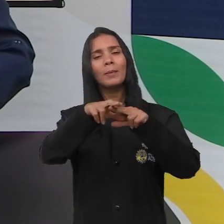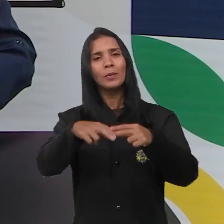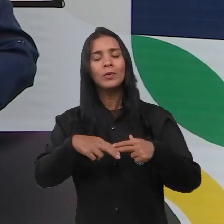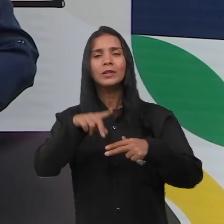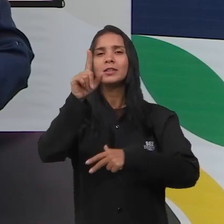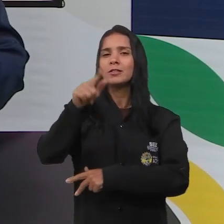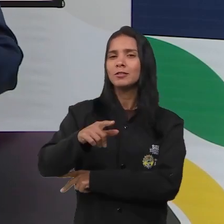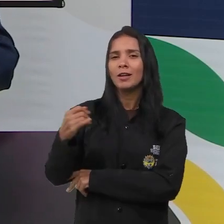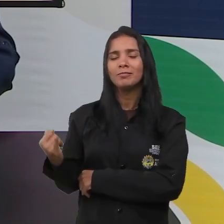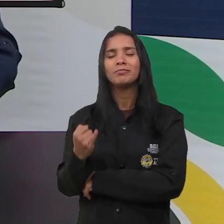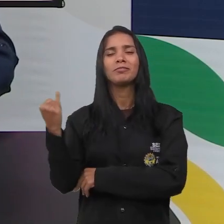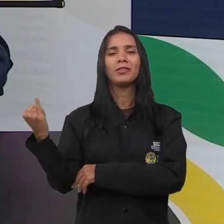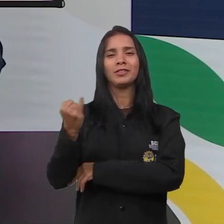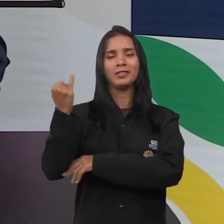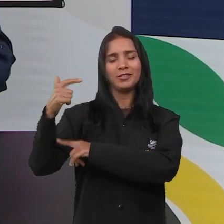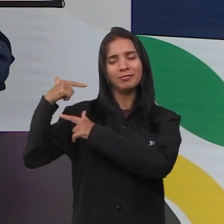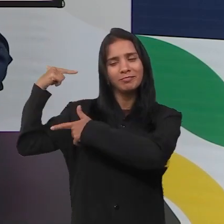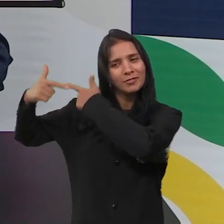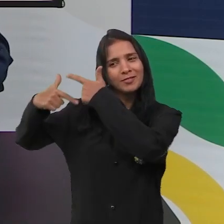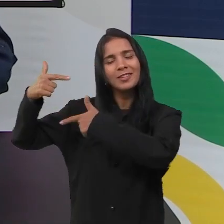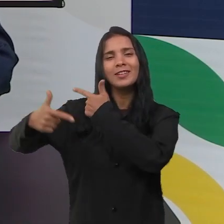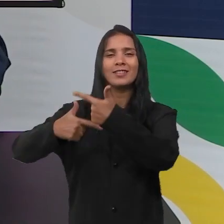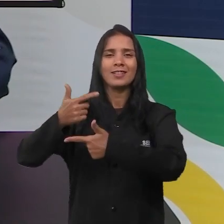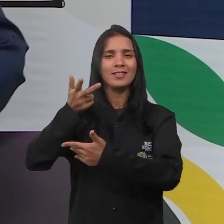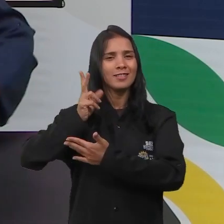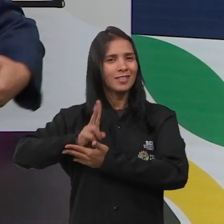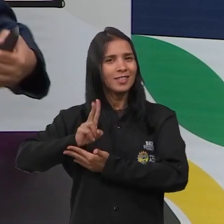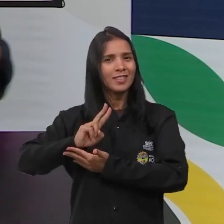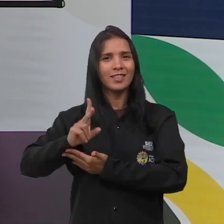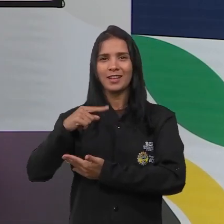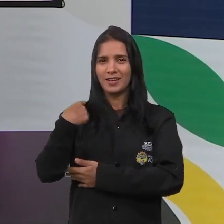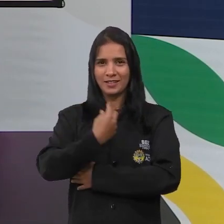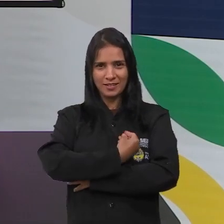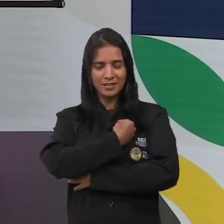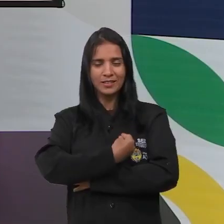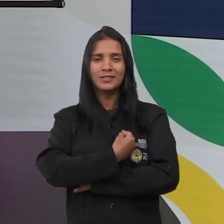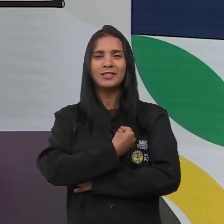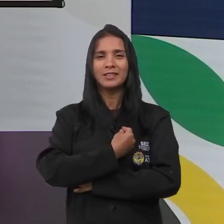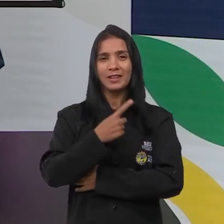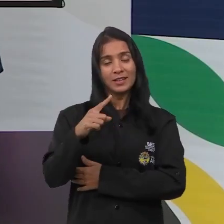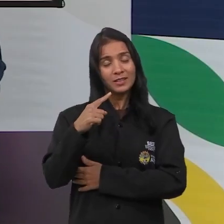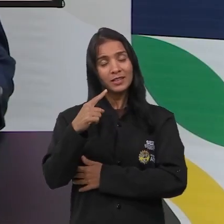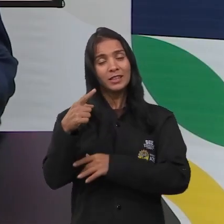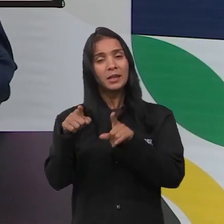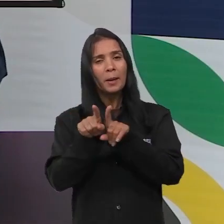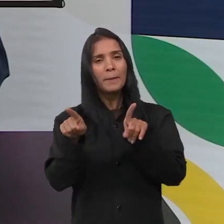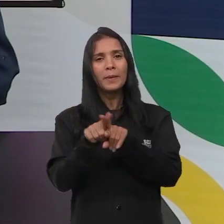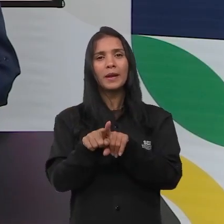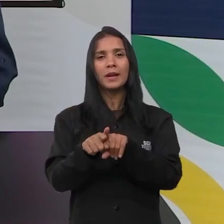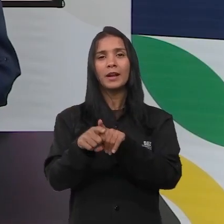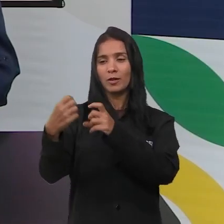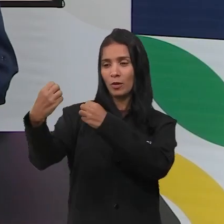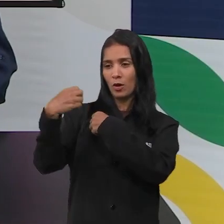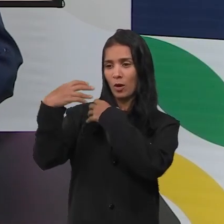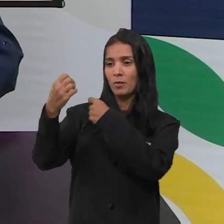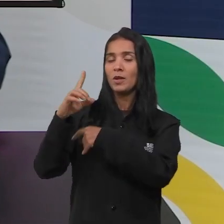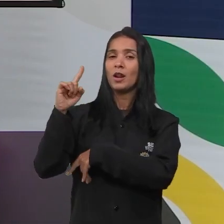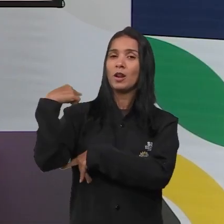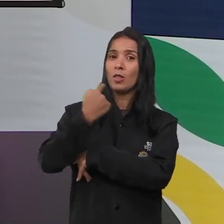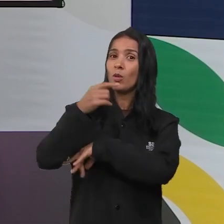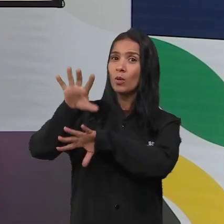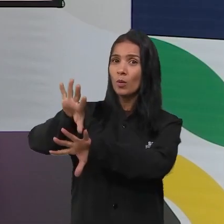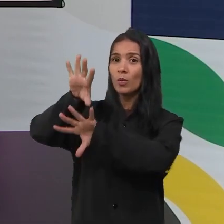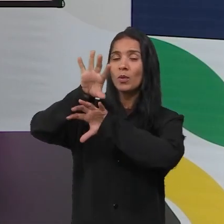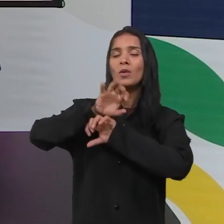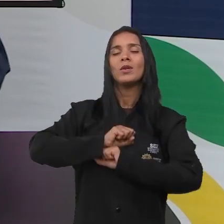importante herança trazida pelos africanos. E assim foi construído aquilo que Darcy Ribeiro chamou de o